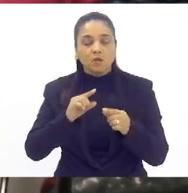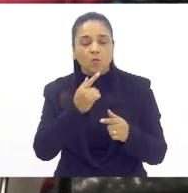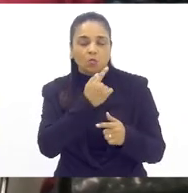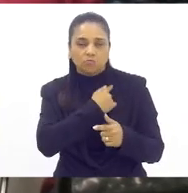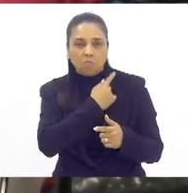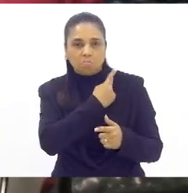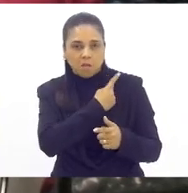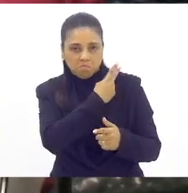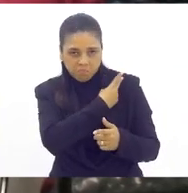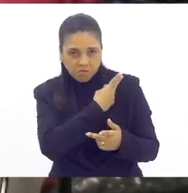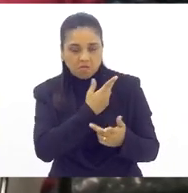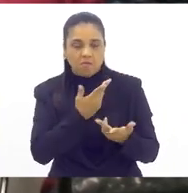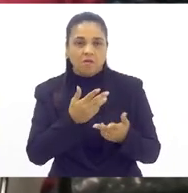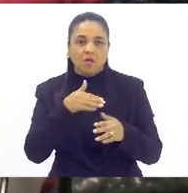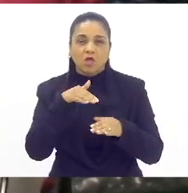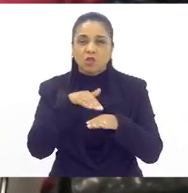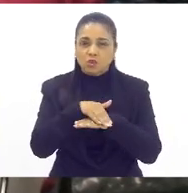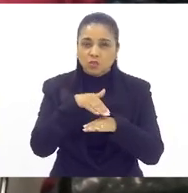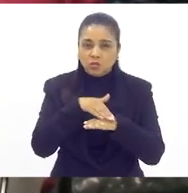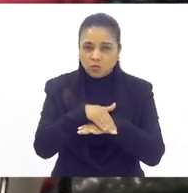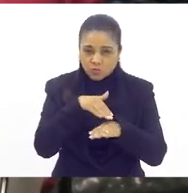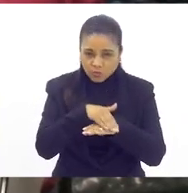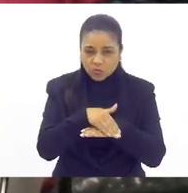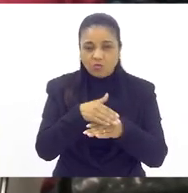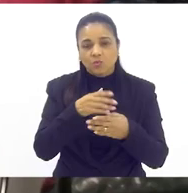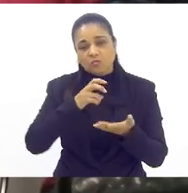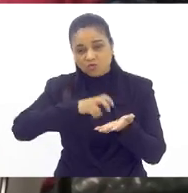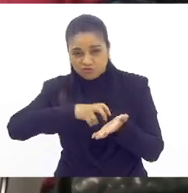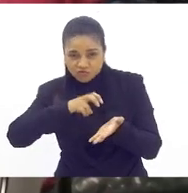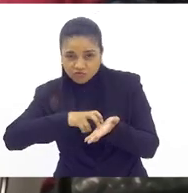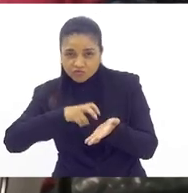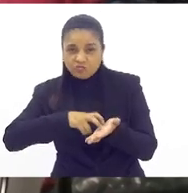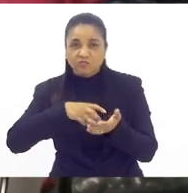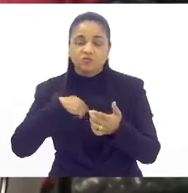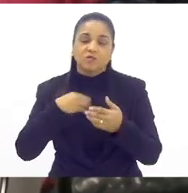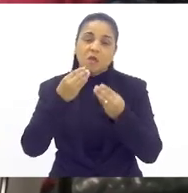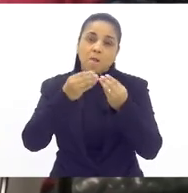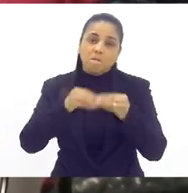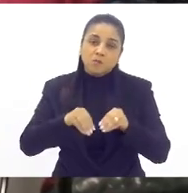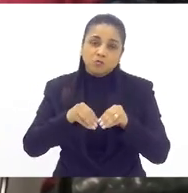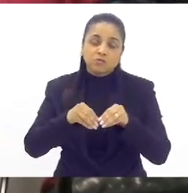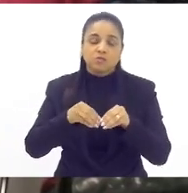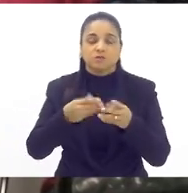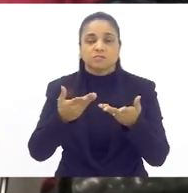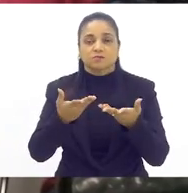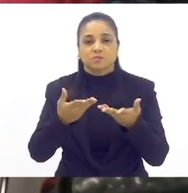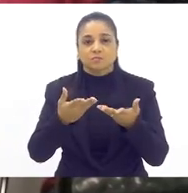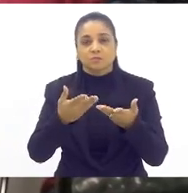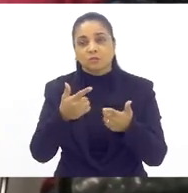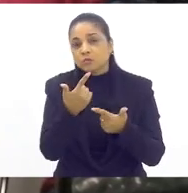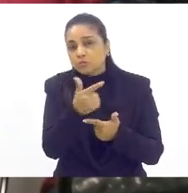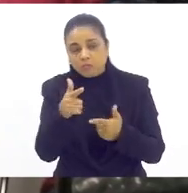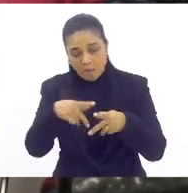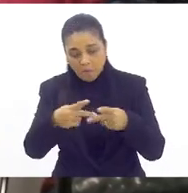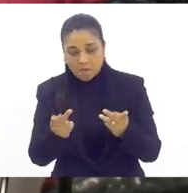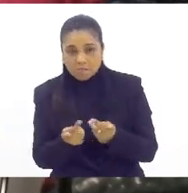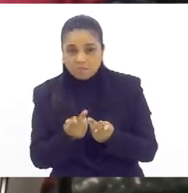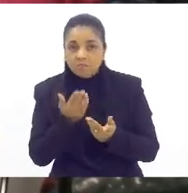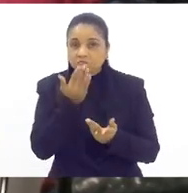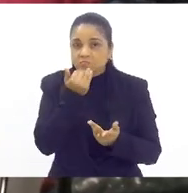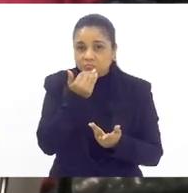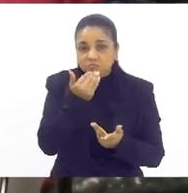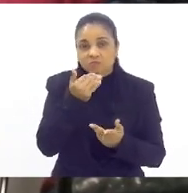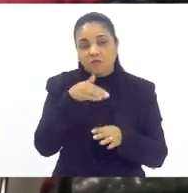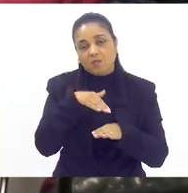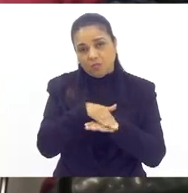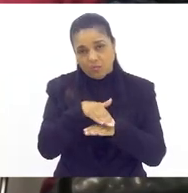noturno ele é brutalmente atingido porque o estudante da noite ele não tem mais o jantar e ainda é prejudicado